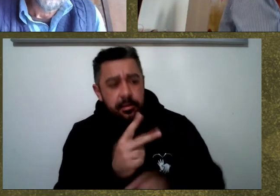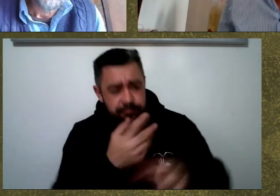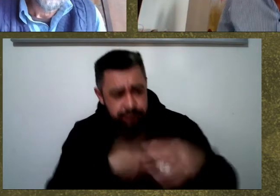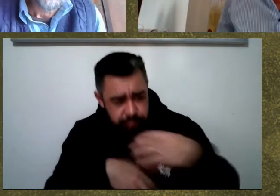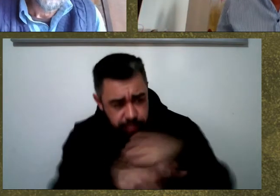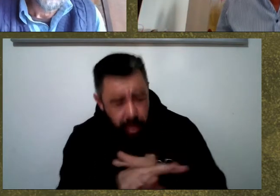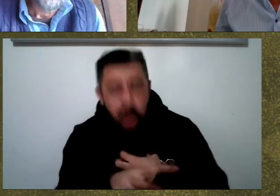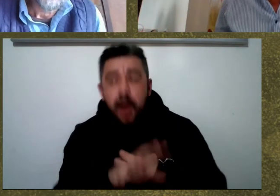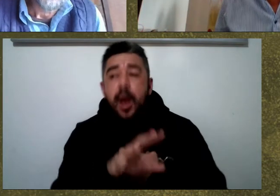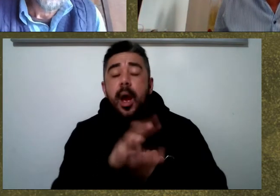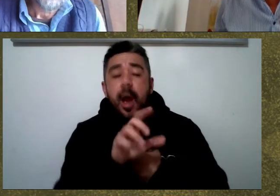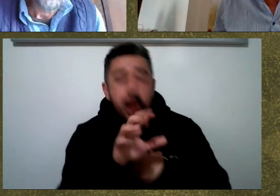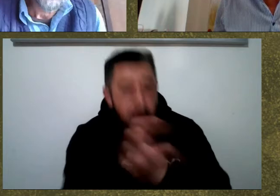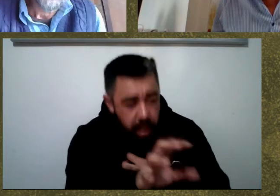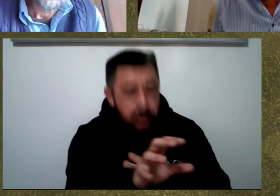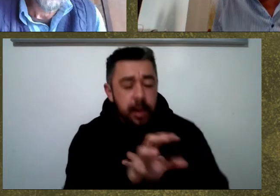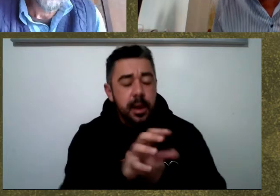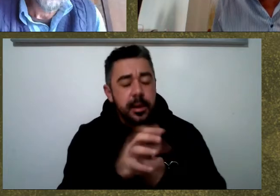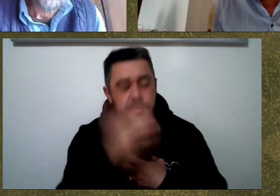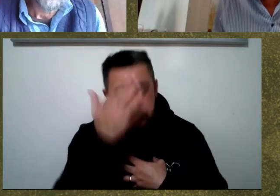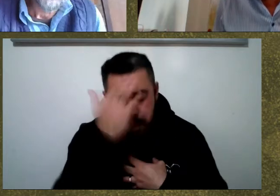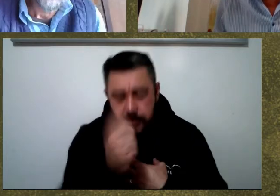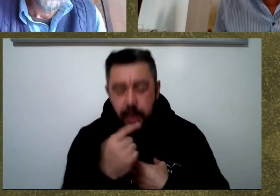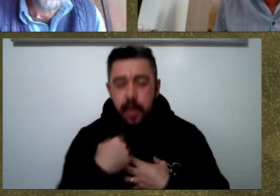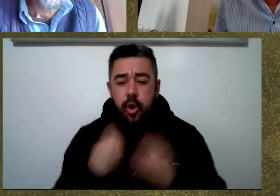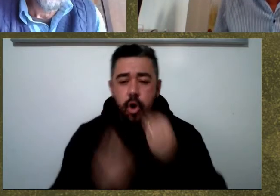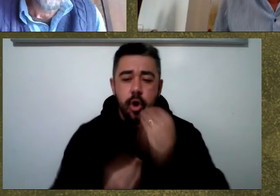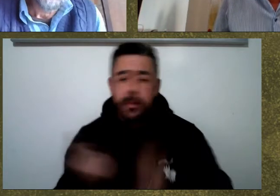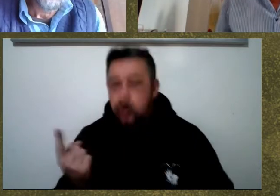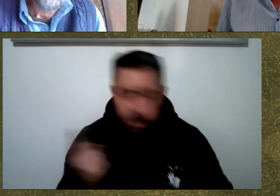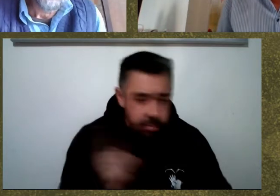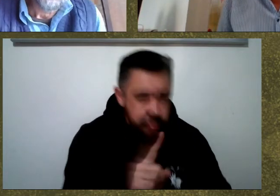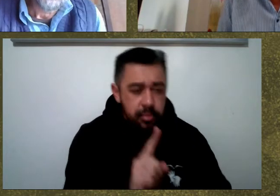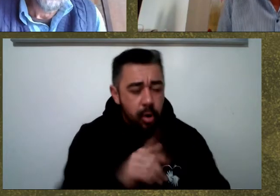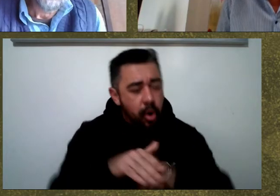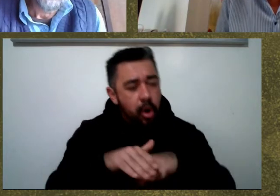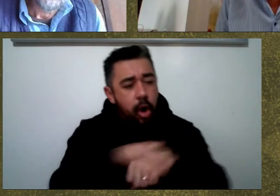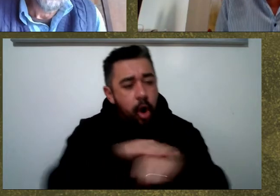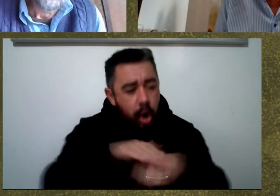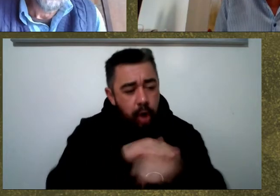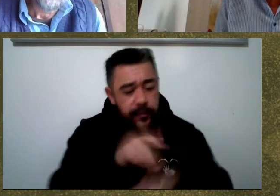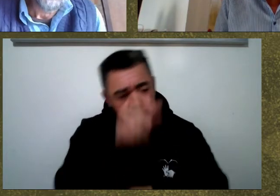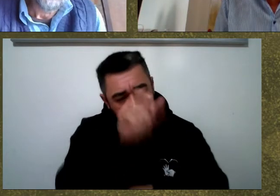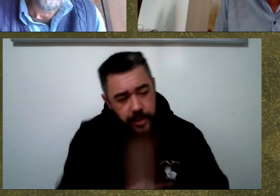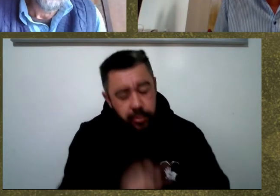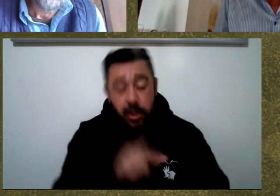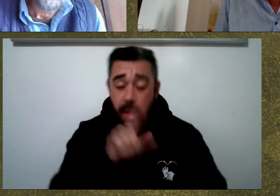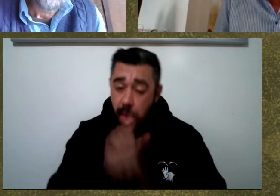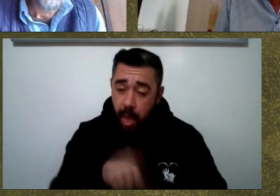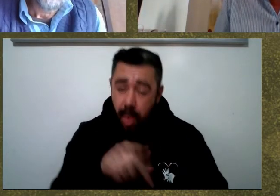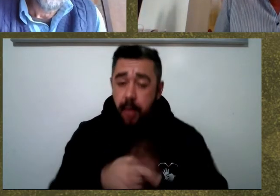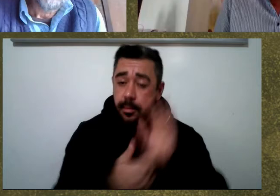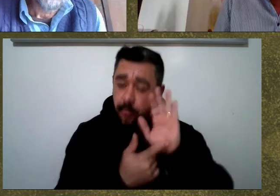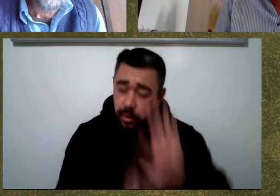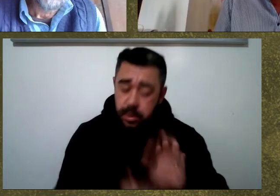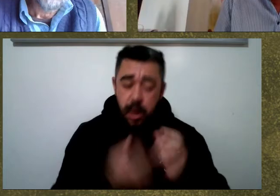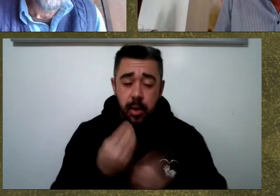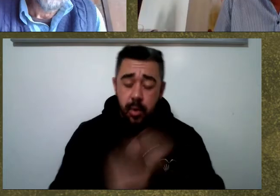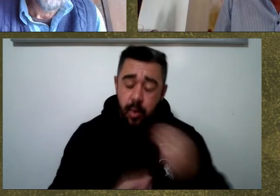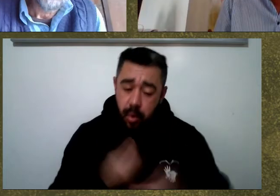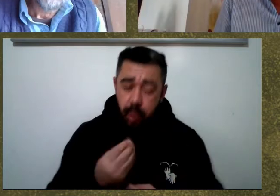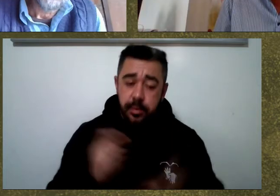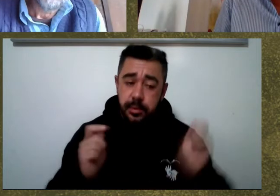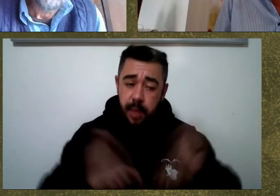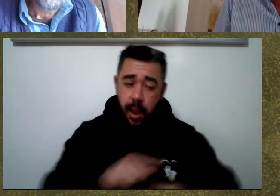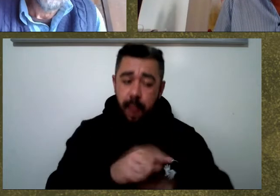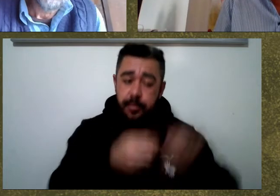considerar que a abordagem deve ser predominantemente desde um ponto de vista de saúde e social,